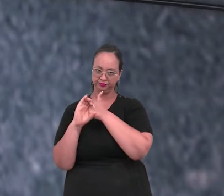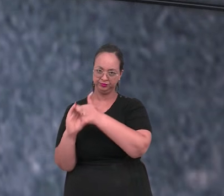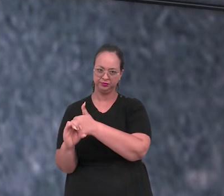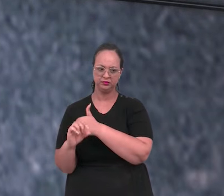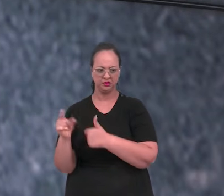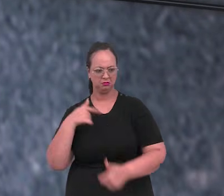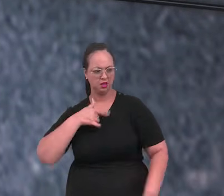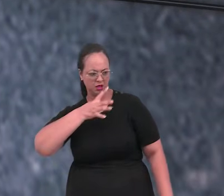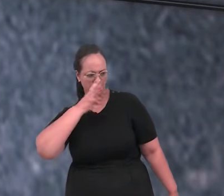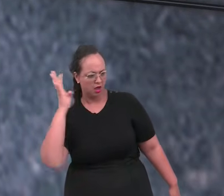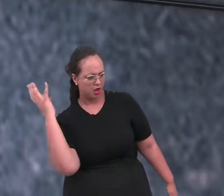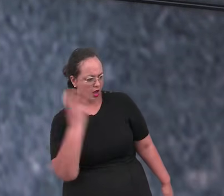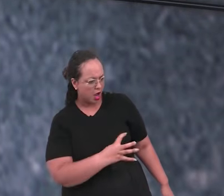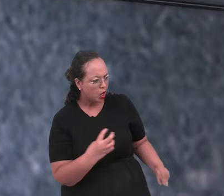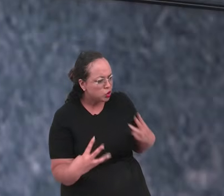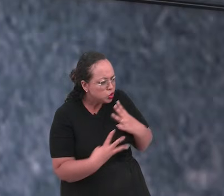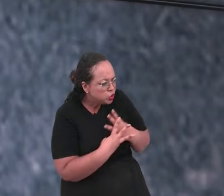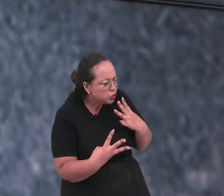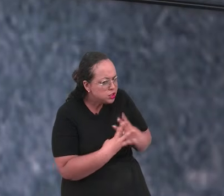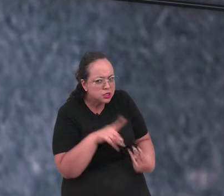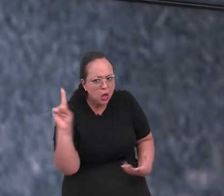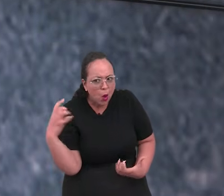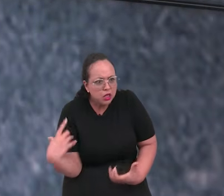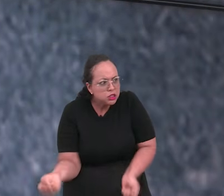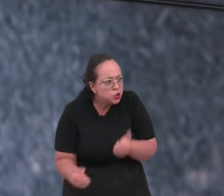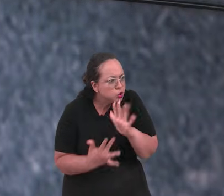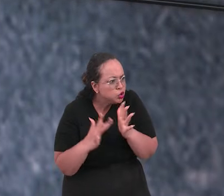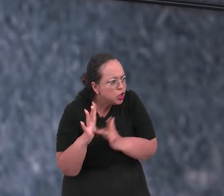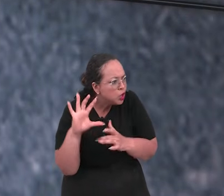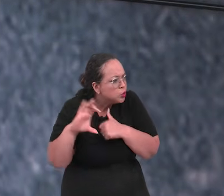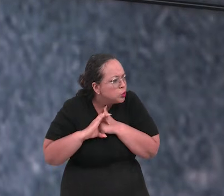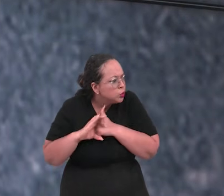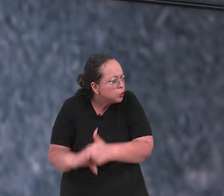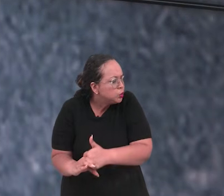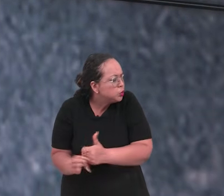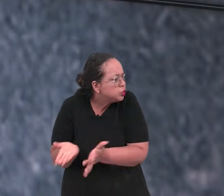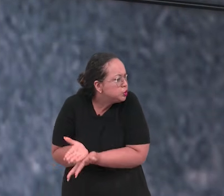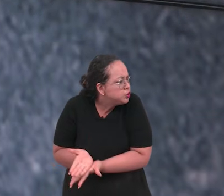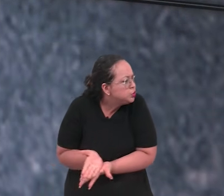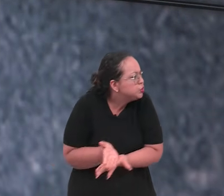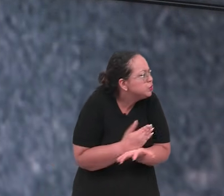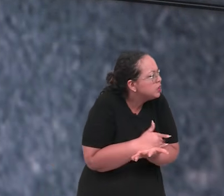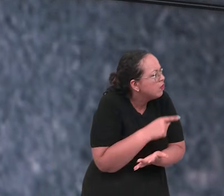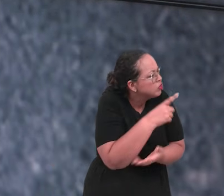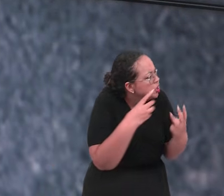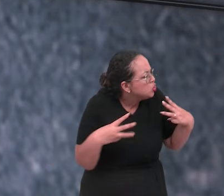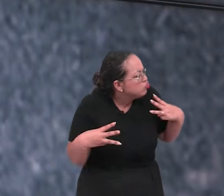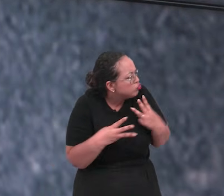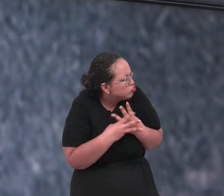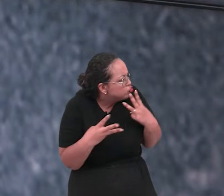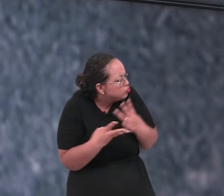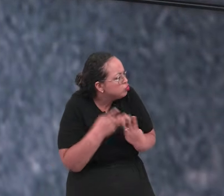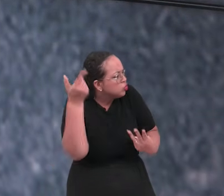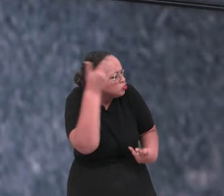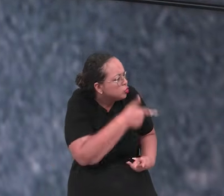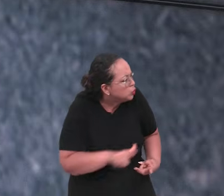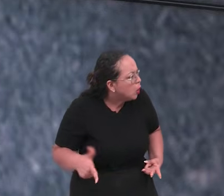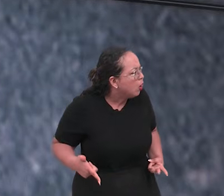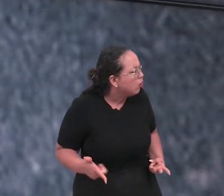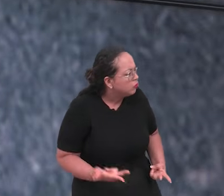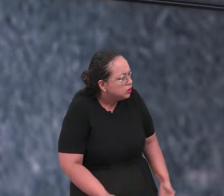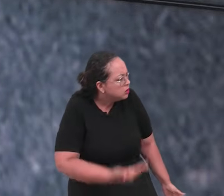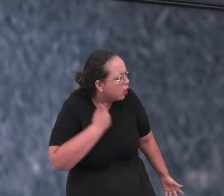os acusava de Inquisição, no caso, né? Os acusava de se desviar do cristianismo, de voltar a praticar o judaísmo. Eles